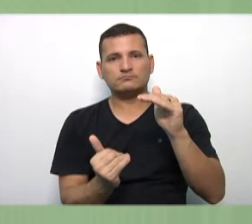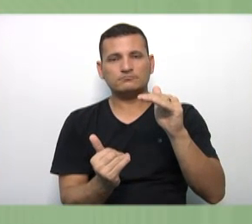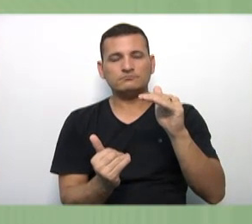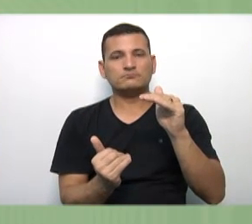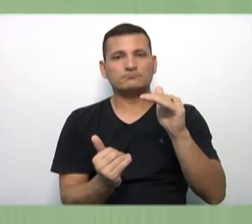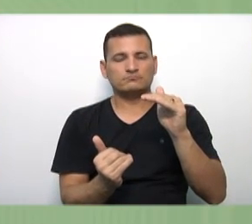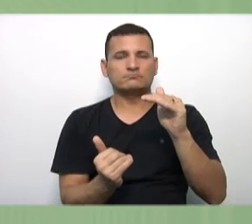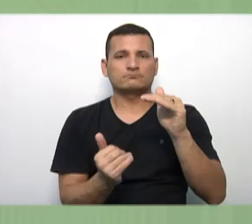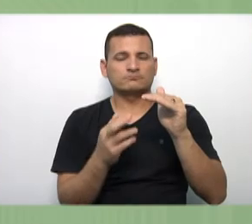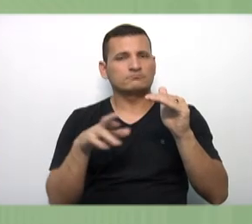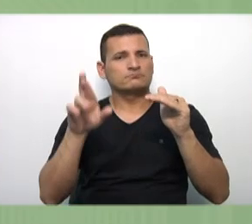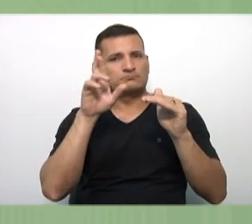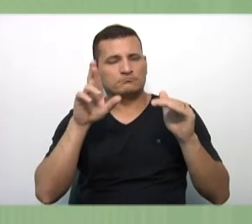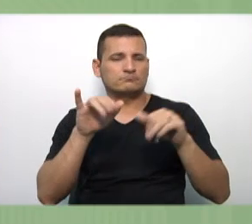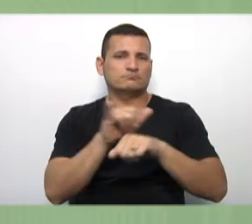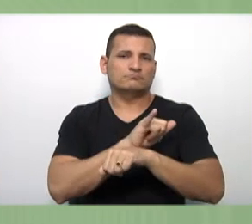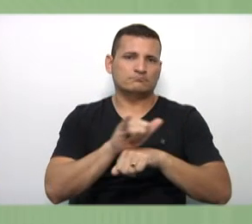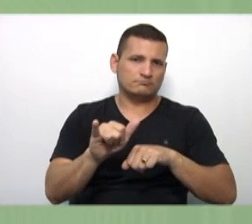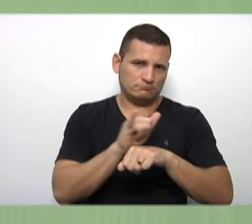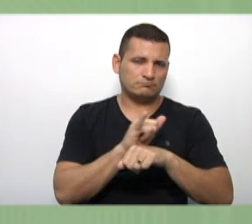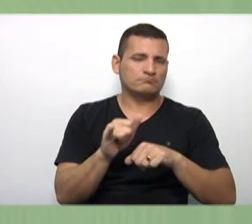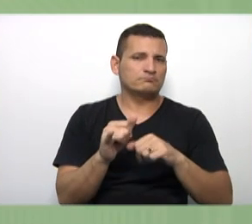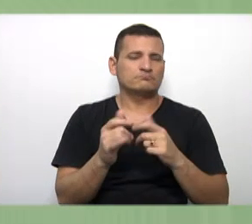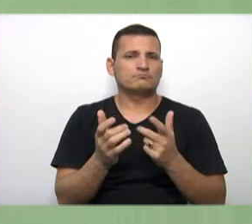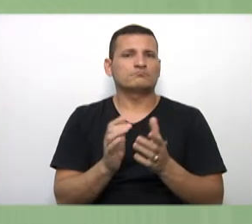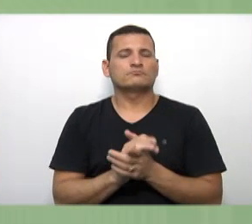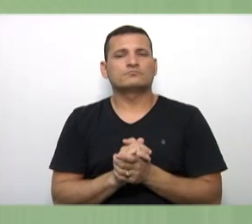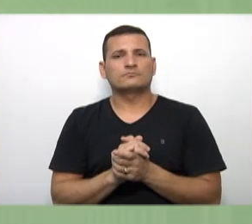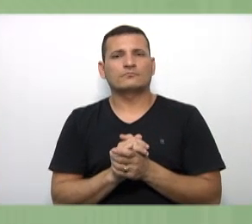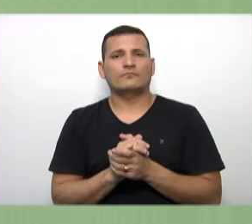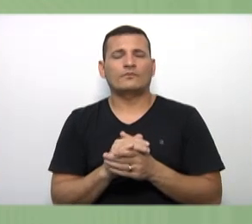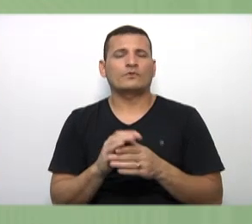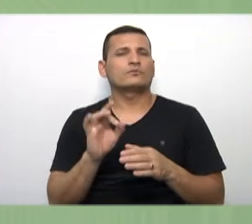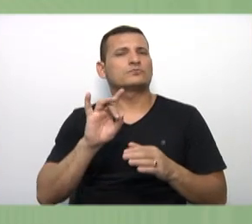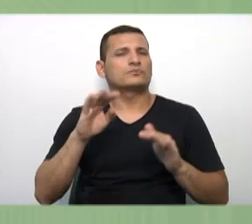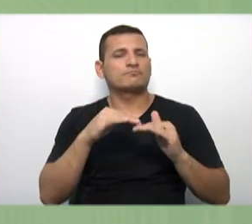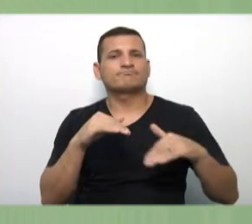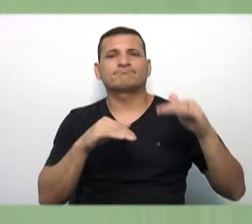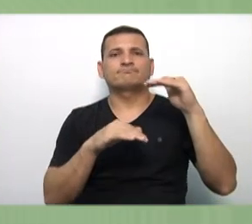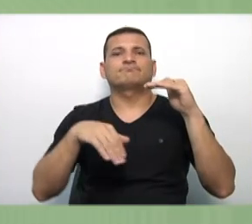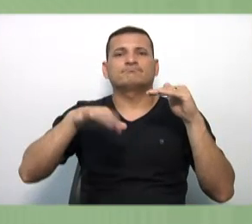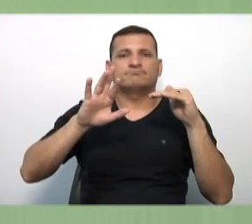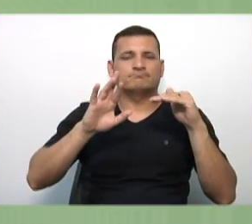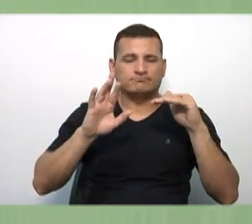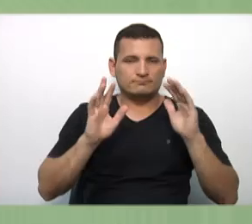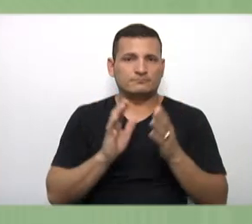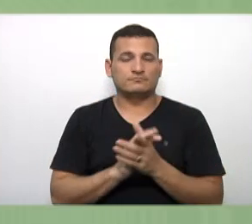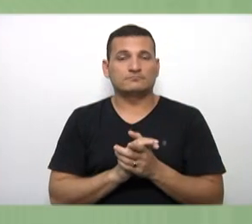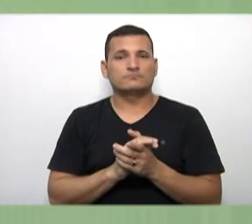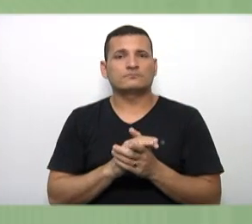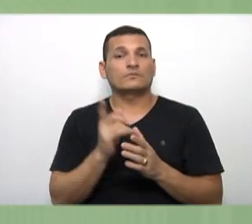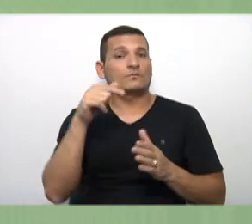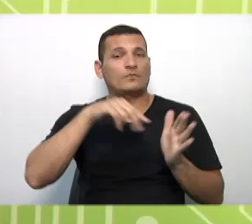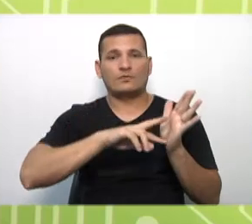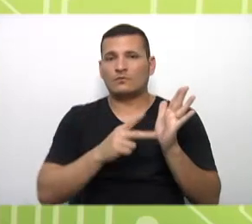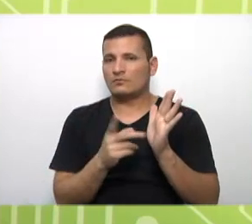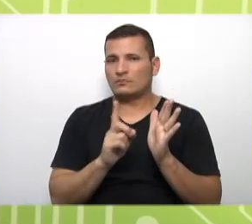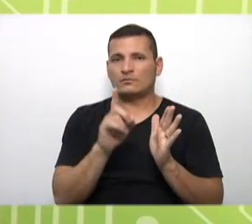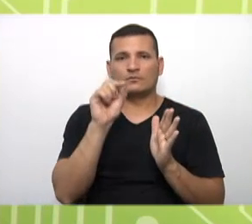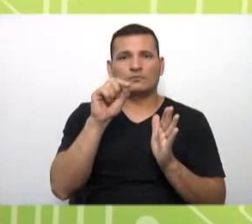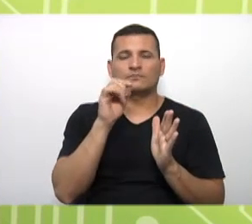as decisões estratégicas para os cargos mais elevados. Então, isso não significa que quando o líder ele